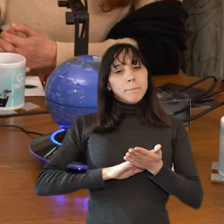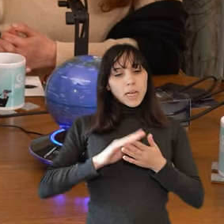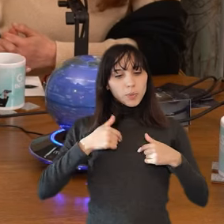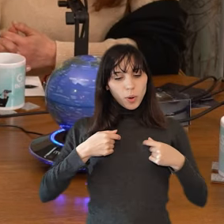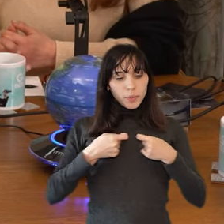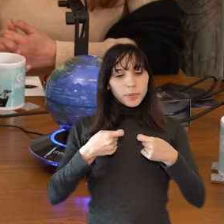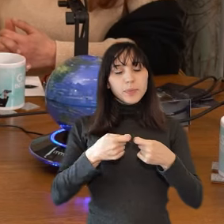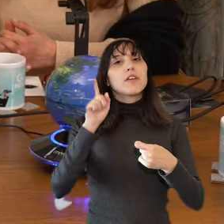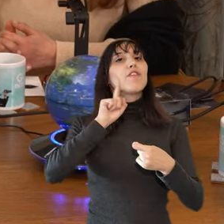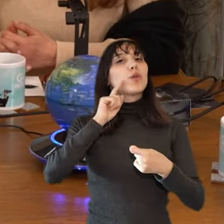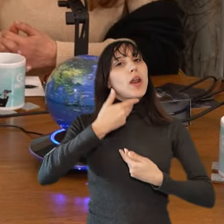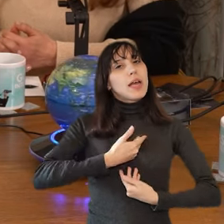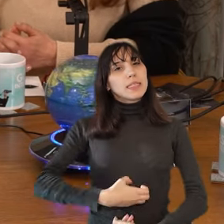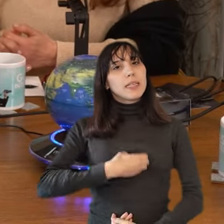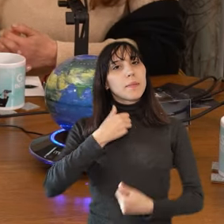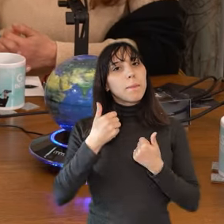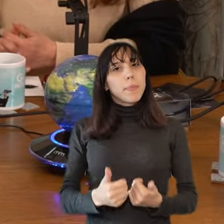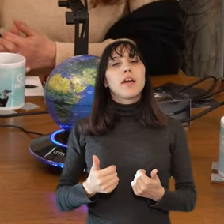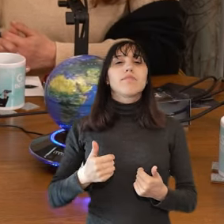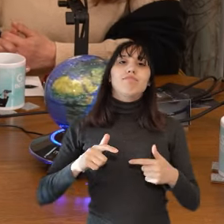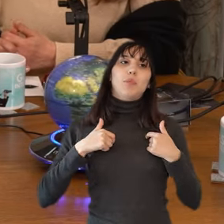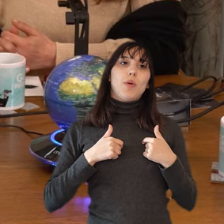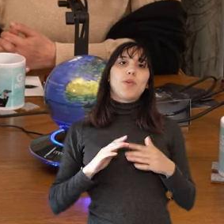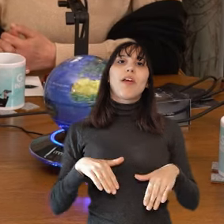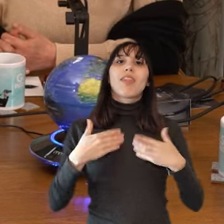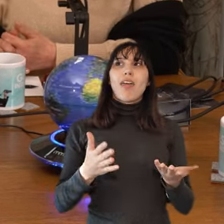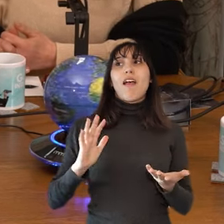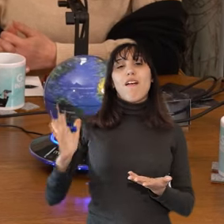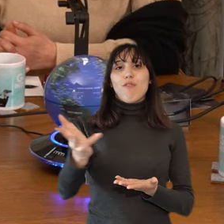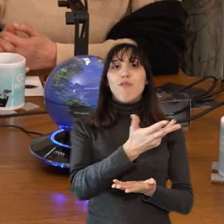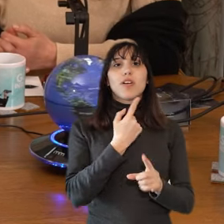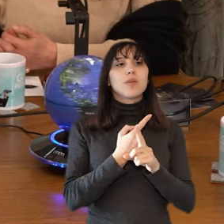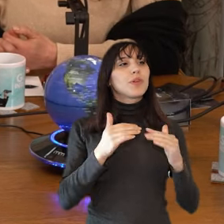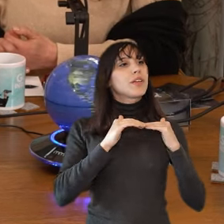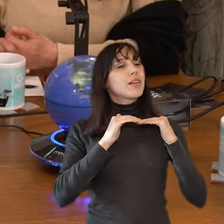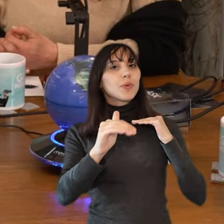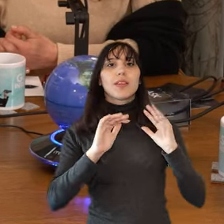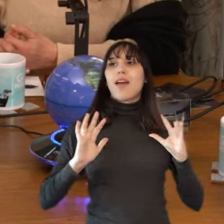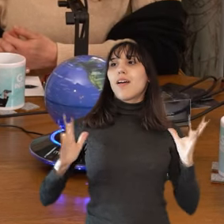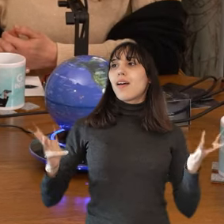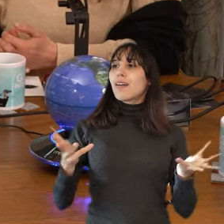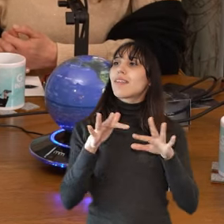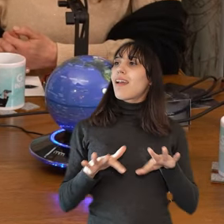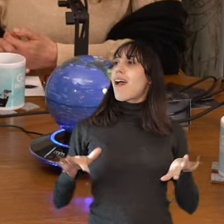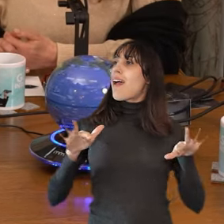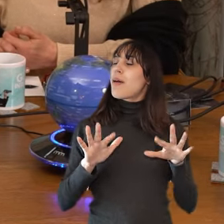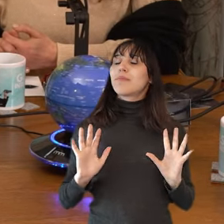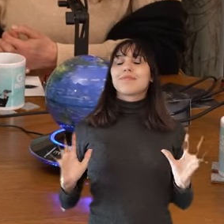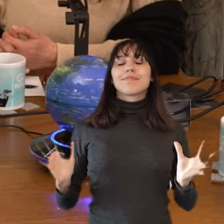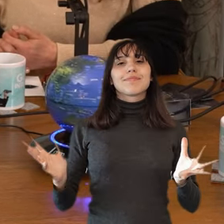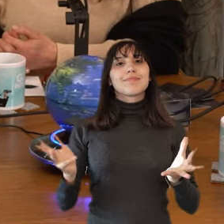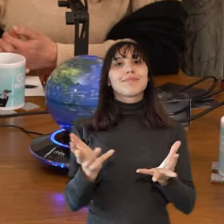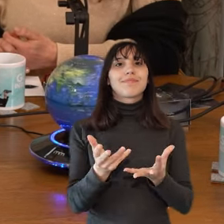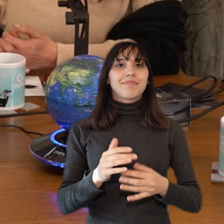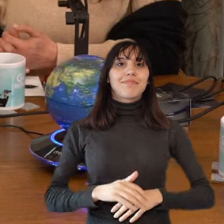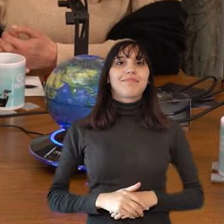valores tivermos bem connosco próprios Ach já estamos a servir também o mundo porque há mais tranquilidade e harmonia à nossa volta e